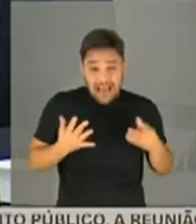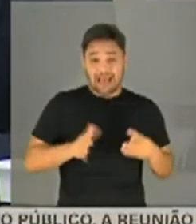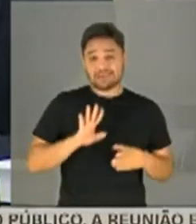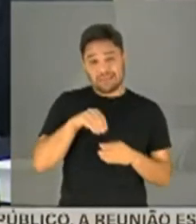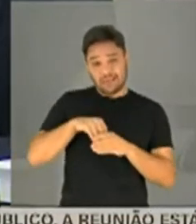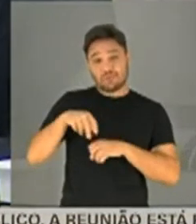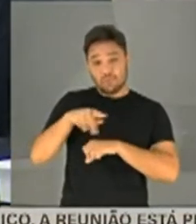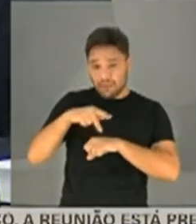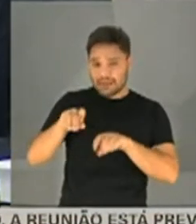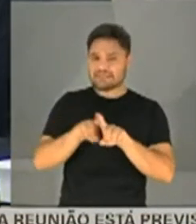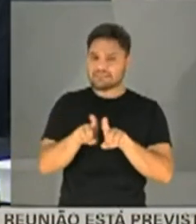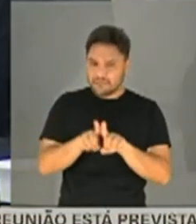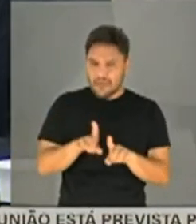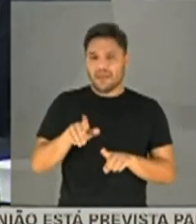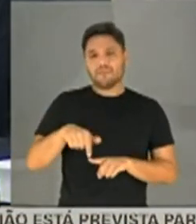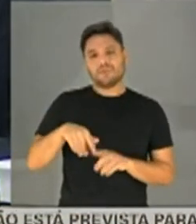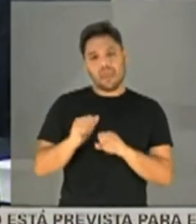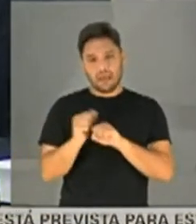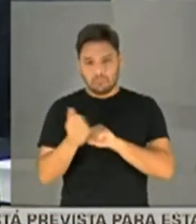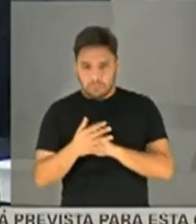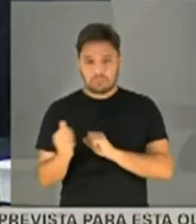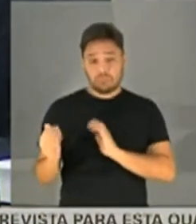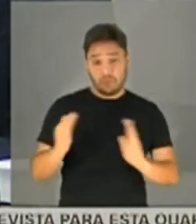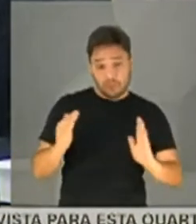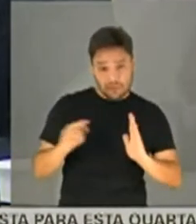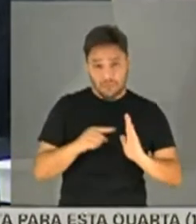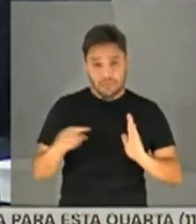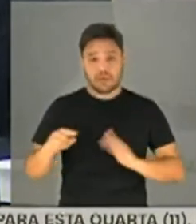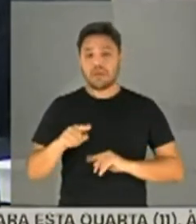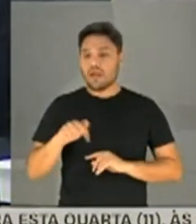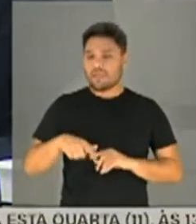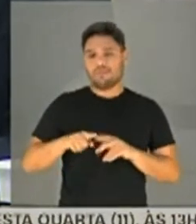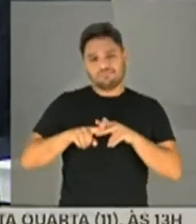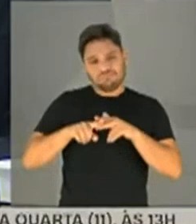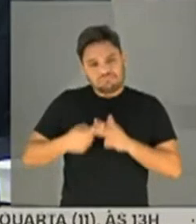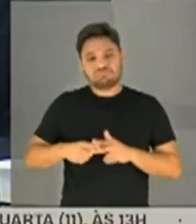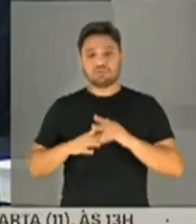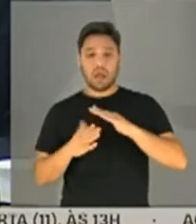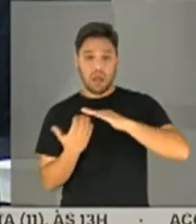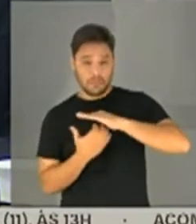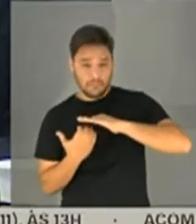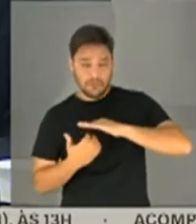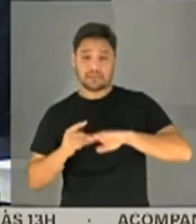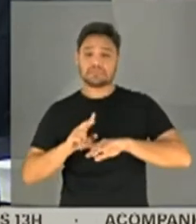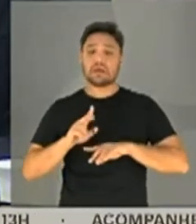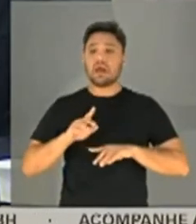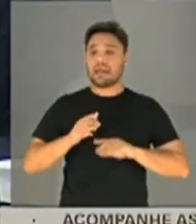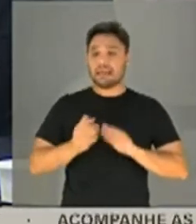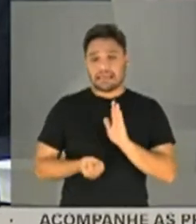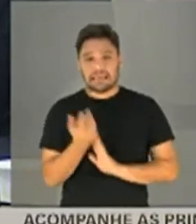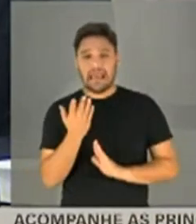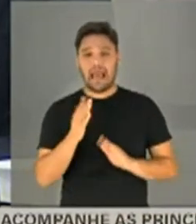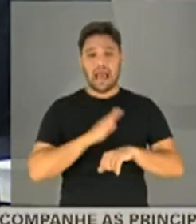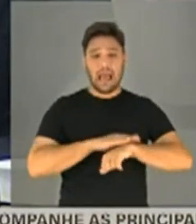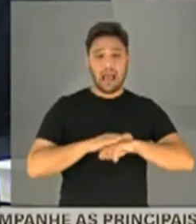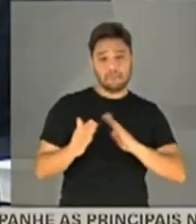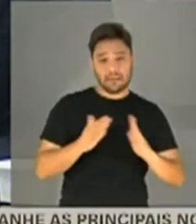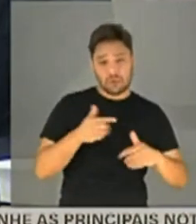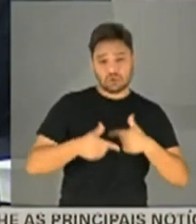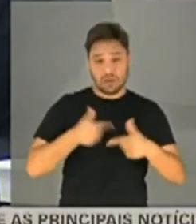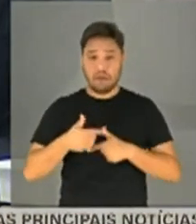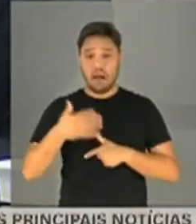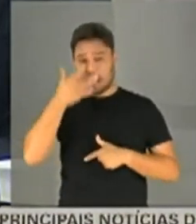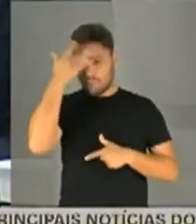própria pandemia, porque você teve que restabelecer, reconfigurar a tua empresa no sentido de criar turnos, reduzir o número de